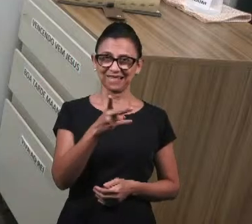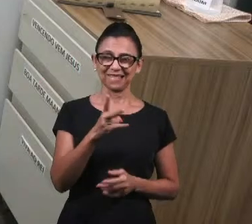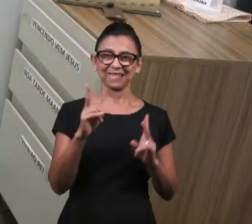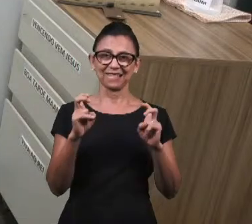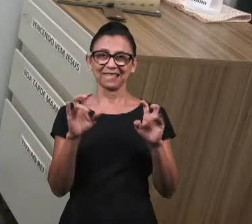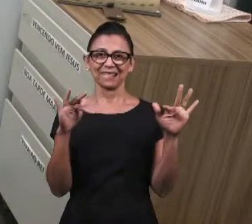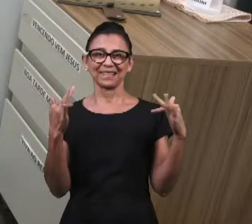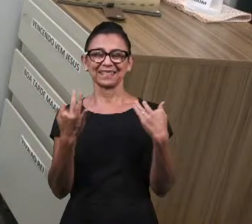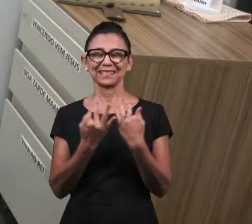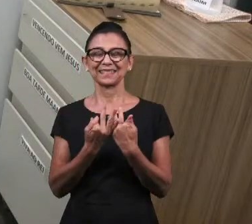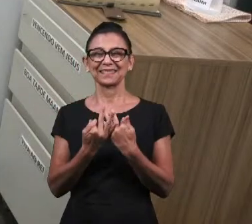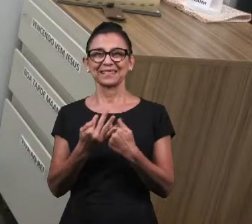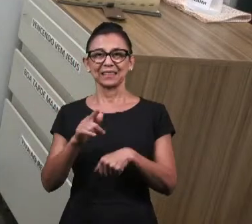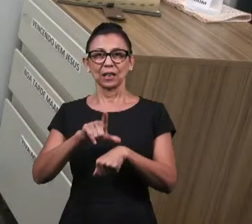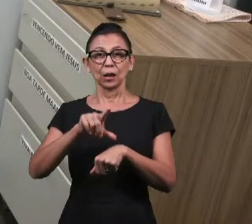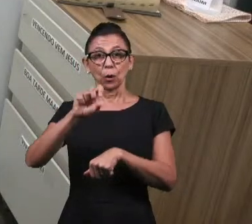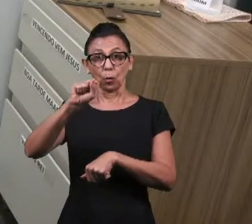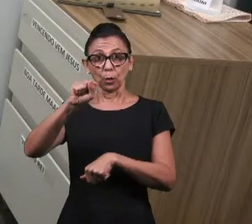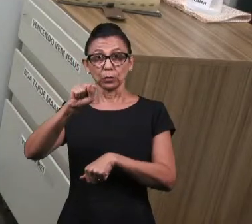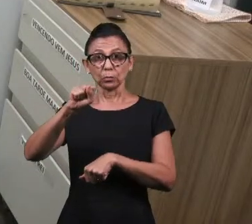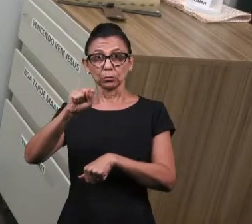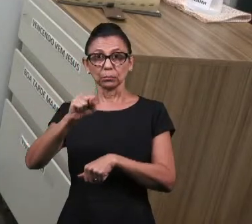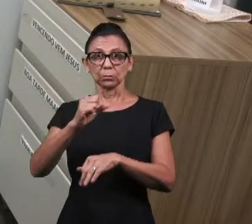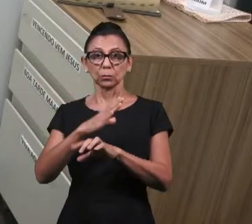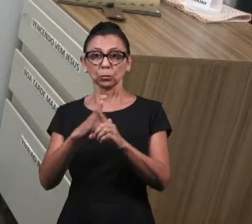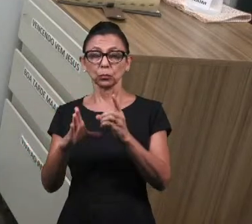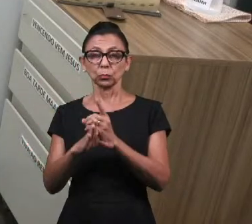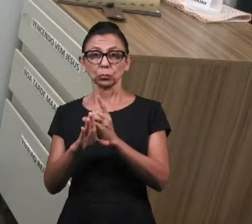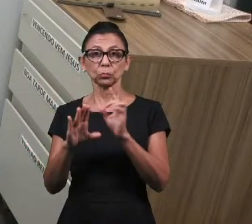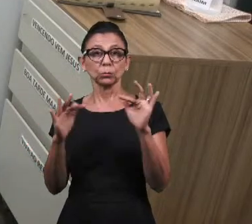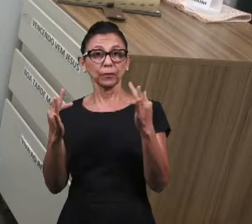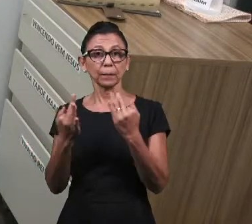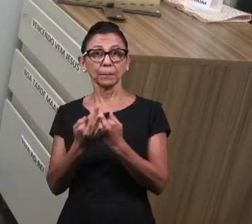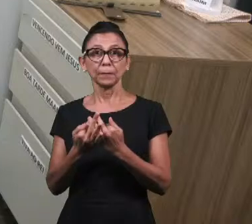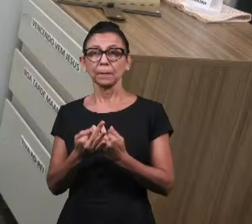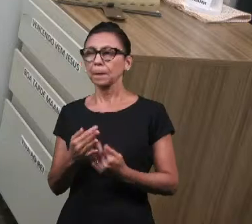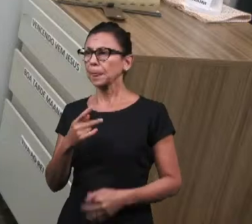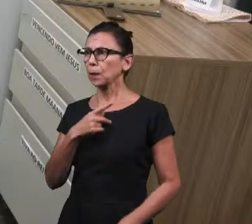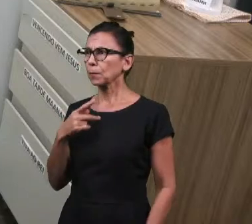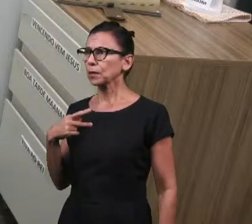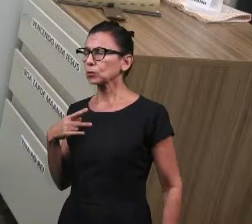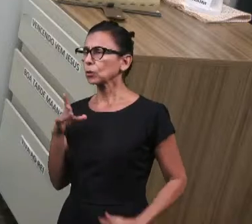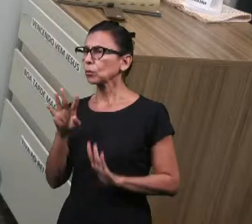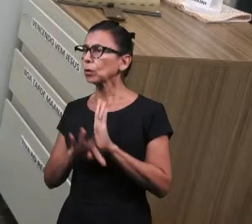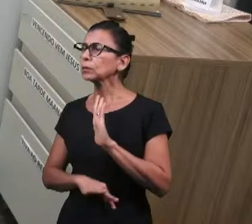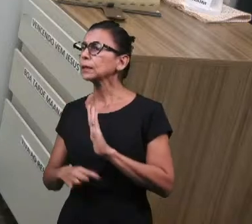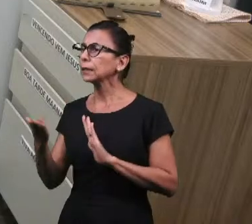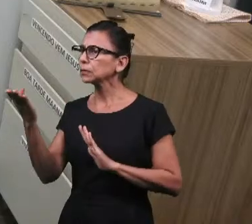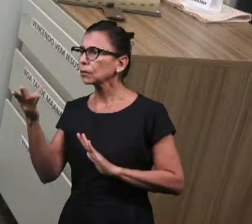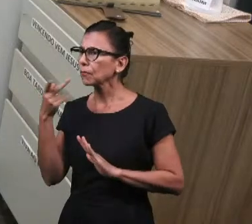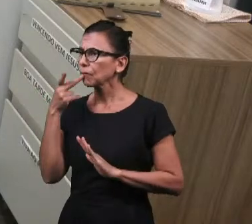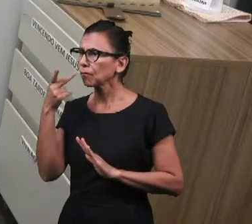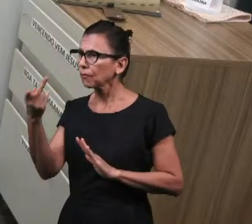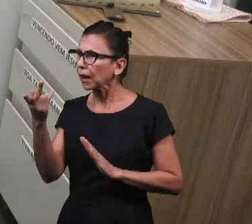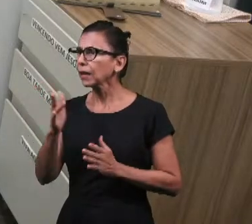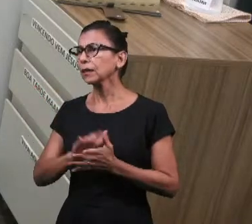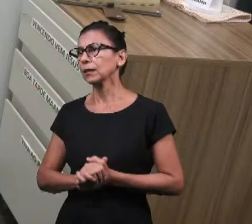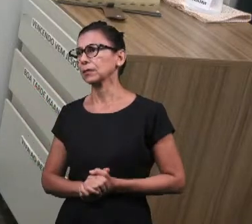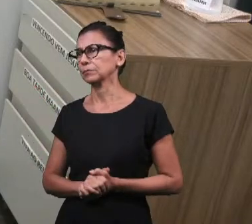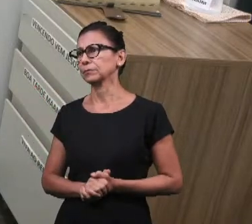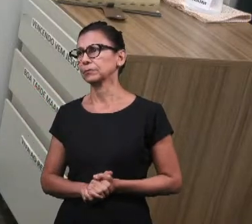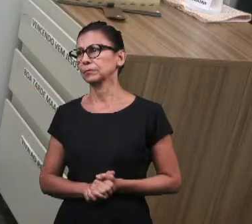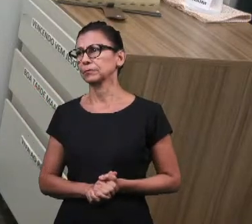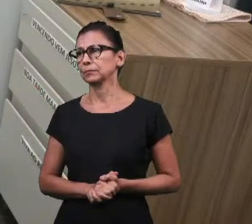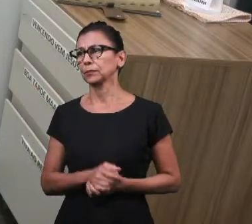às 8h tem um culto no ar. Pastor, qual será o texto? Eu tenho certeza que o irmão já está ali esperando. Pastor, fala que eu quero abrir a Bíblia,